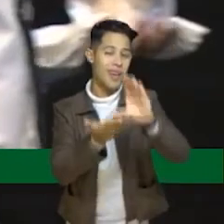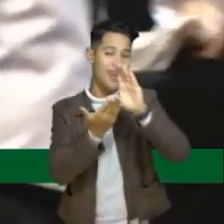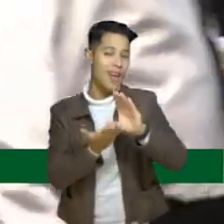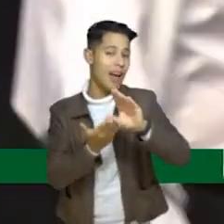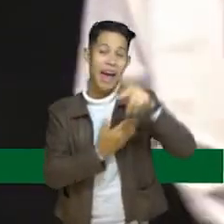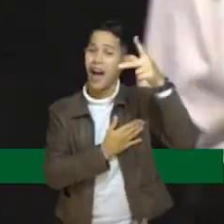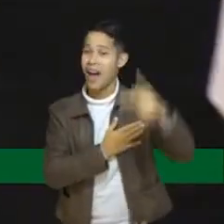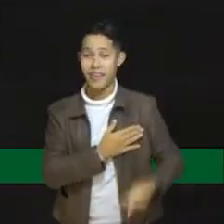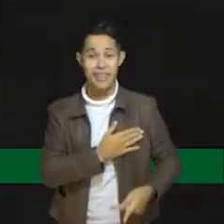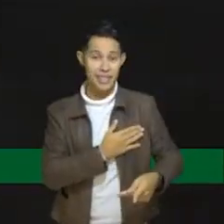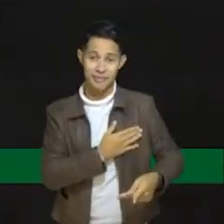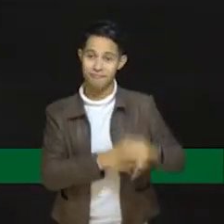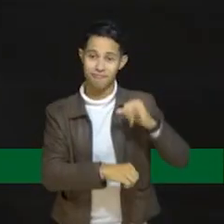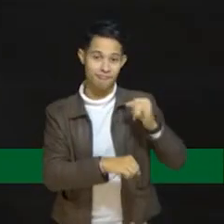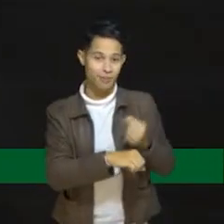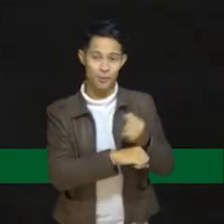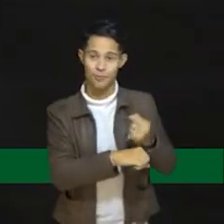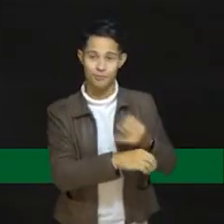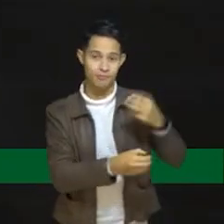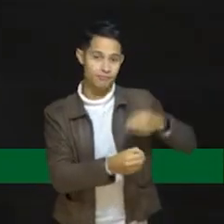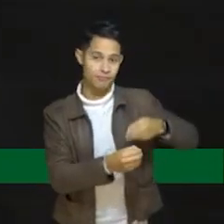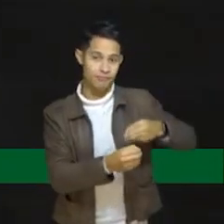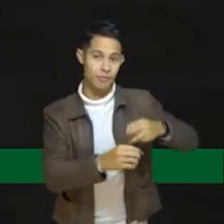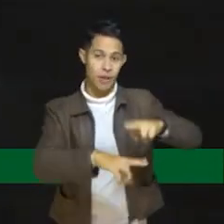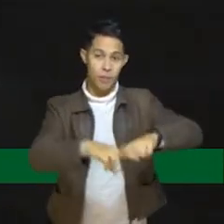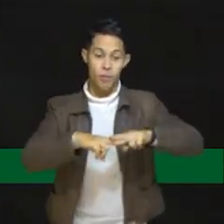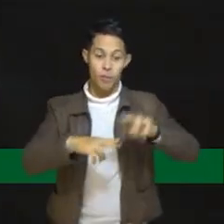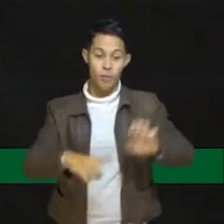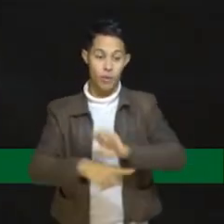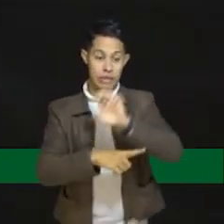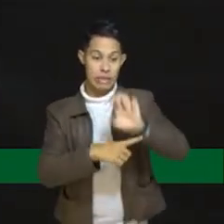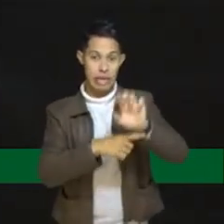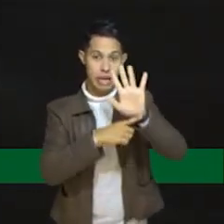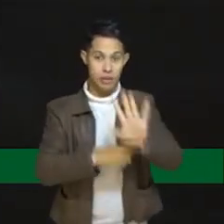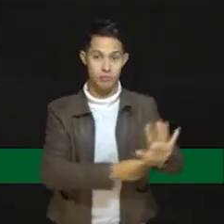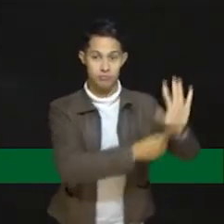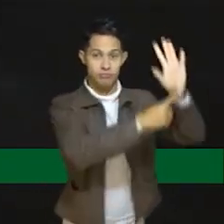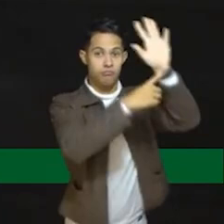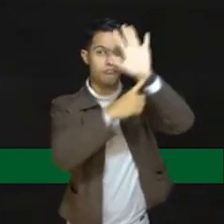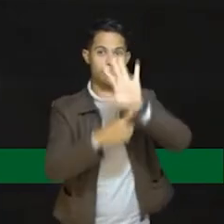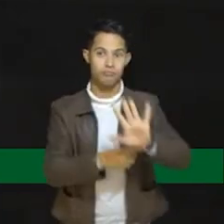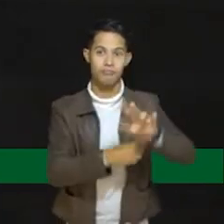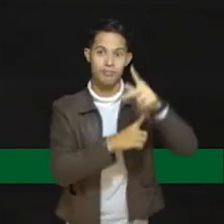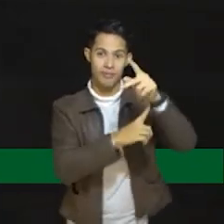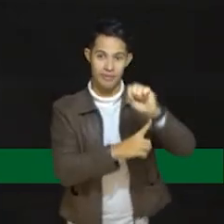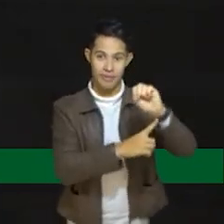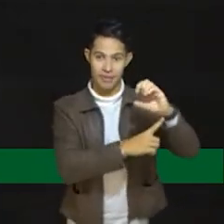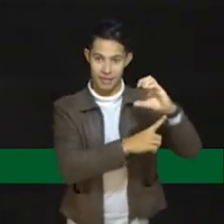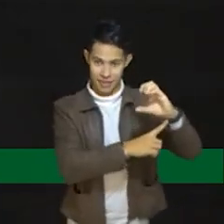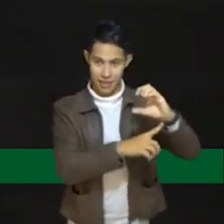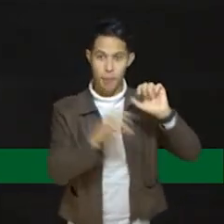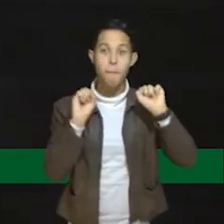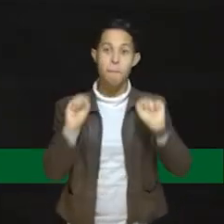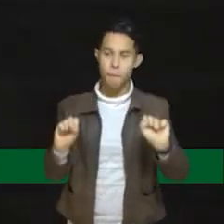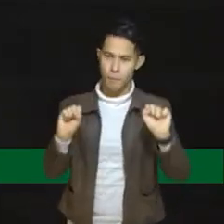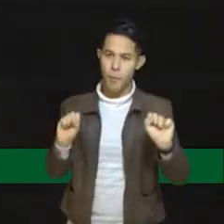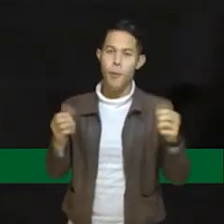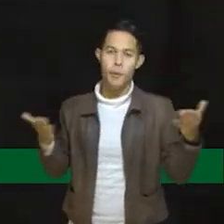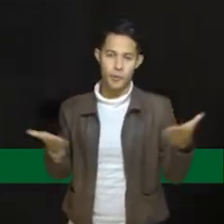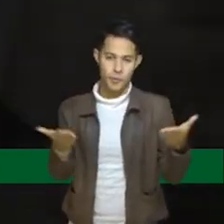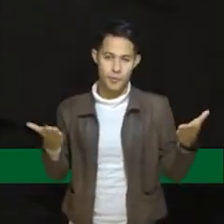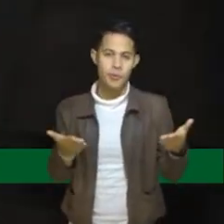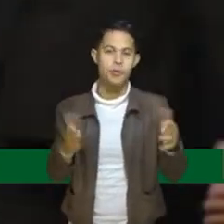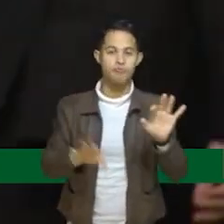Joinville. Então, que o estado hoje de Santa Catarina olhe para que sejam